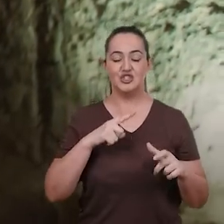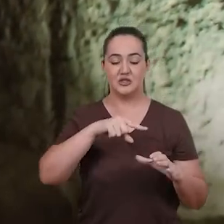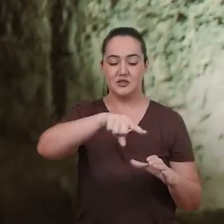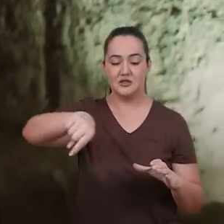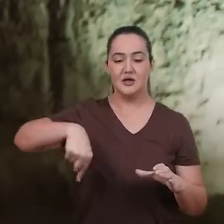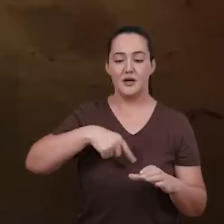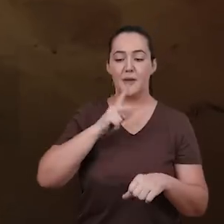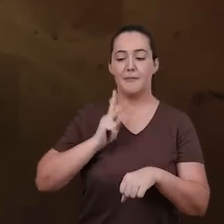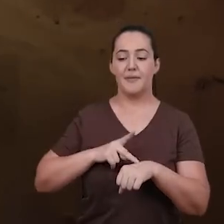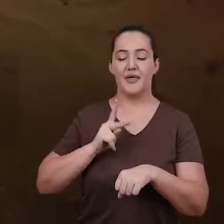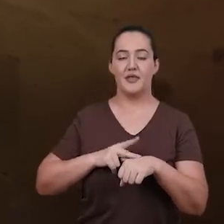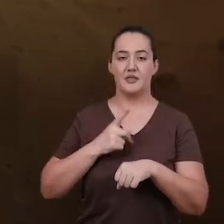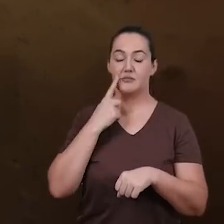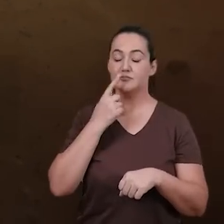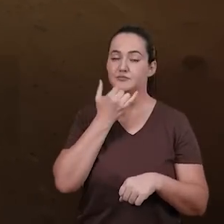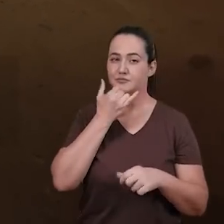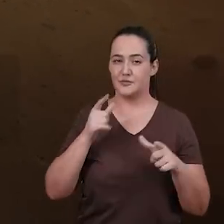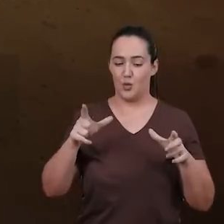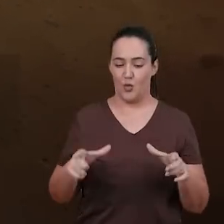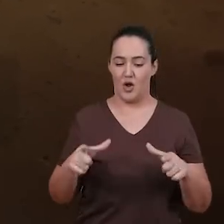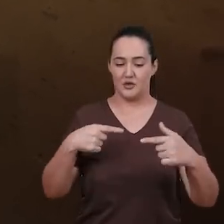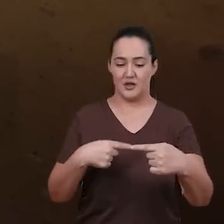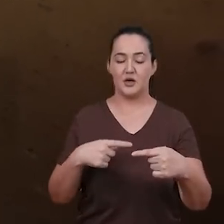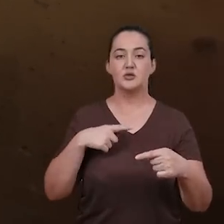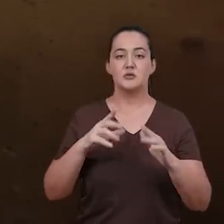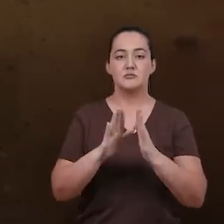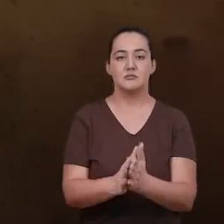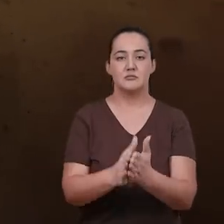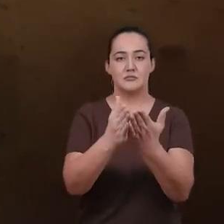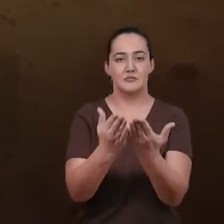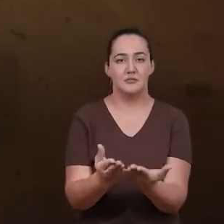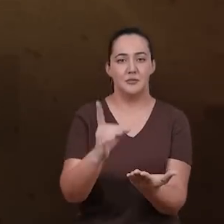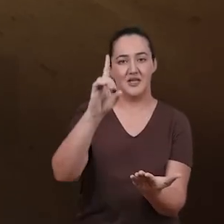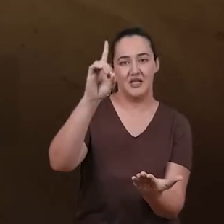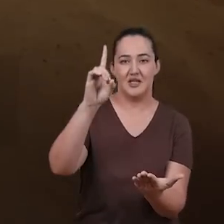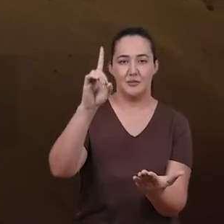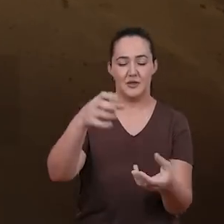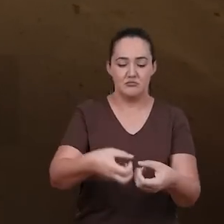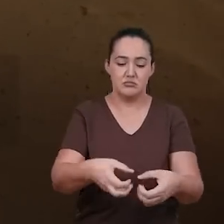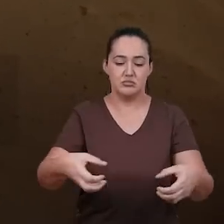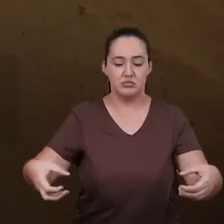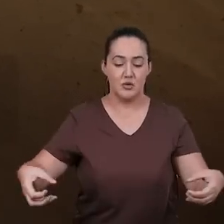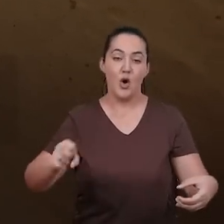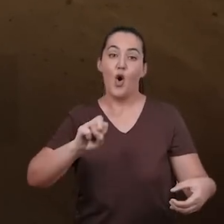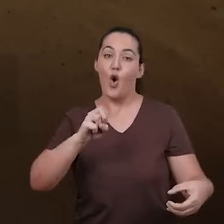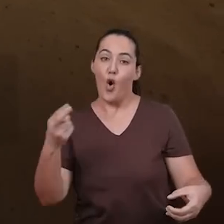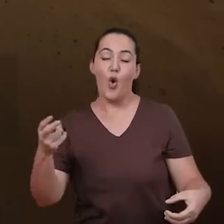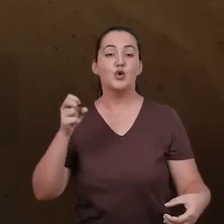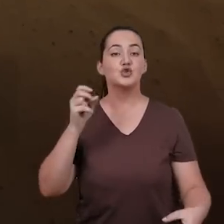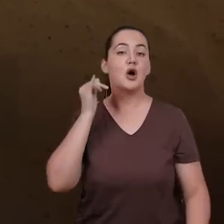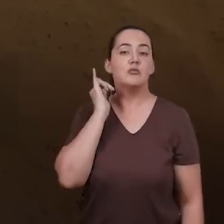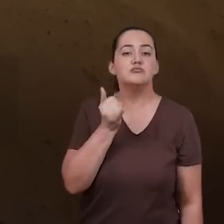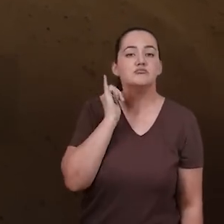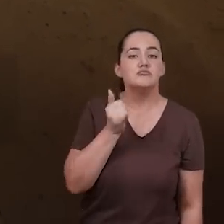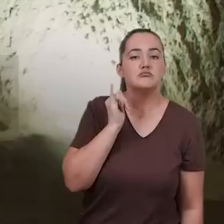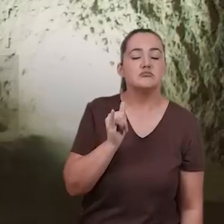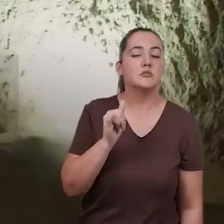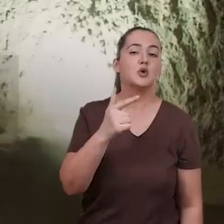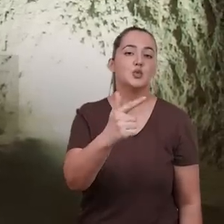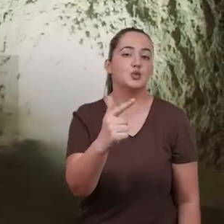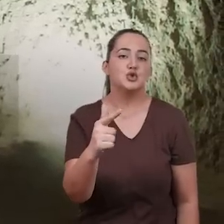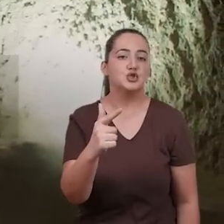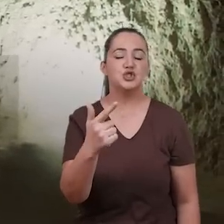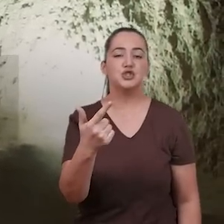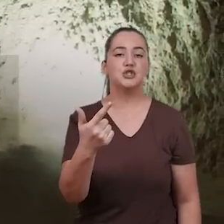ficava aqui ao centro que eles liam a palavra de Deus, ou pelo menos recitavam a palavra de Deus. Eles não tinham aqui